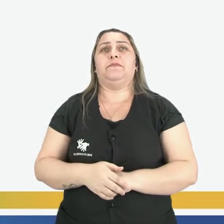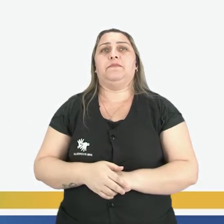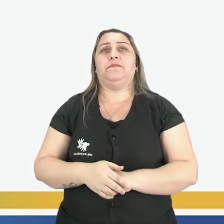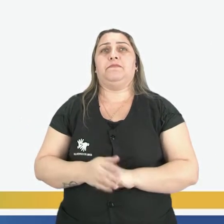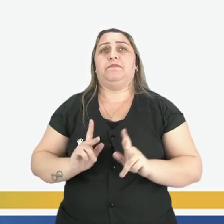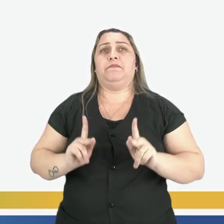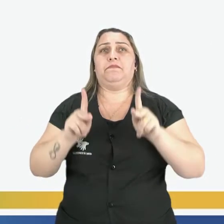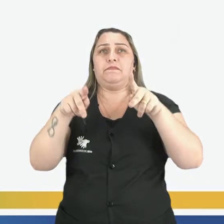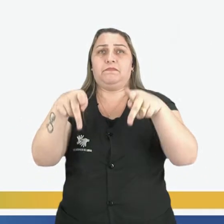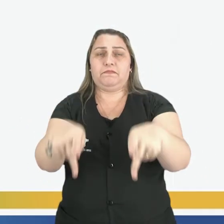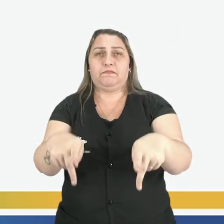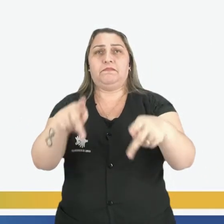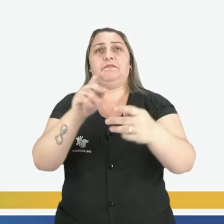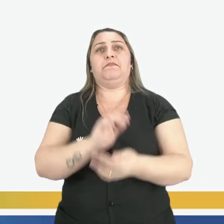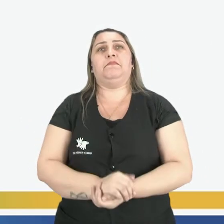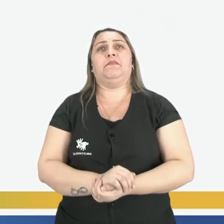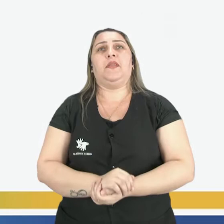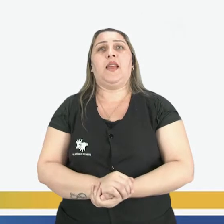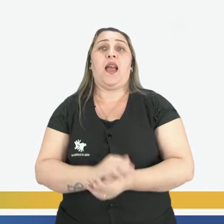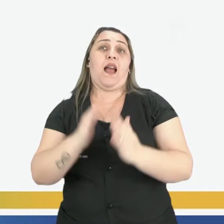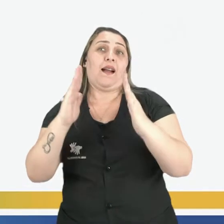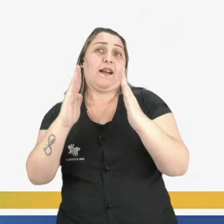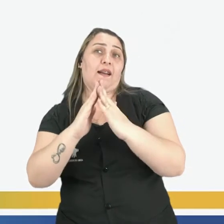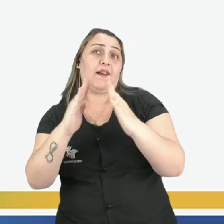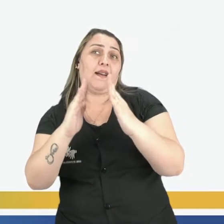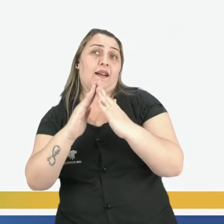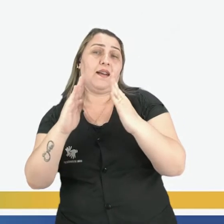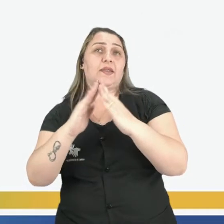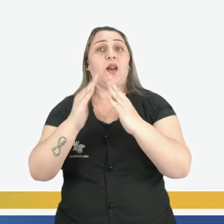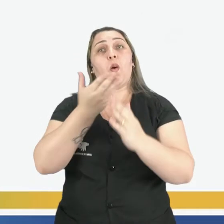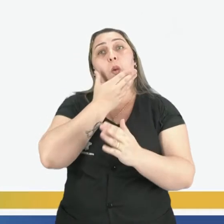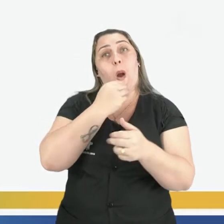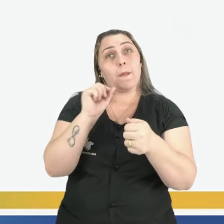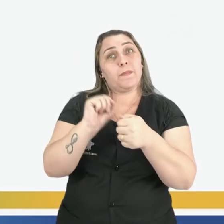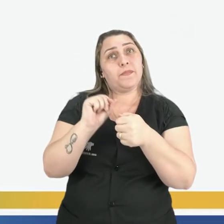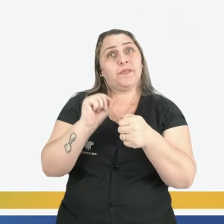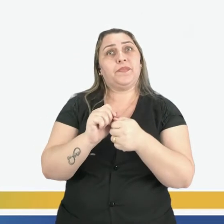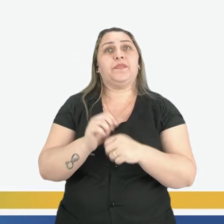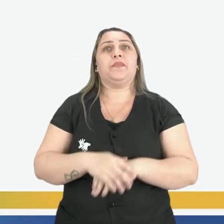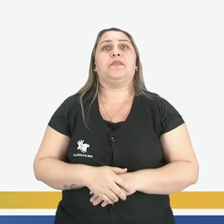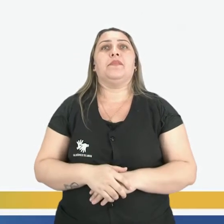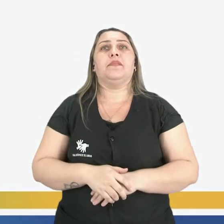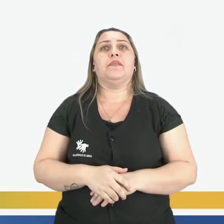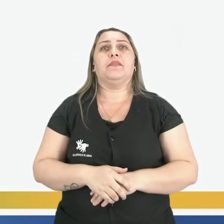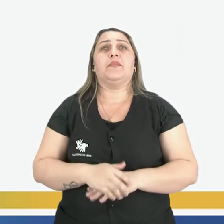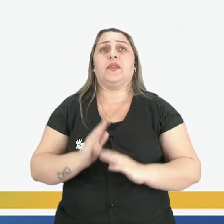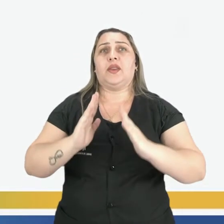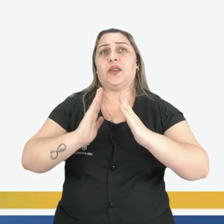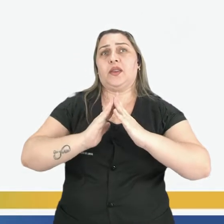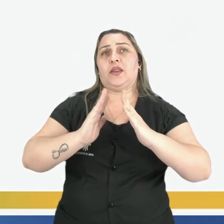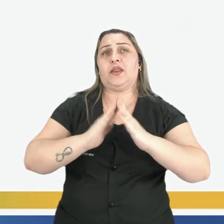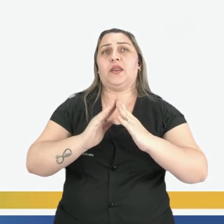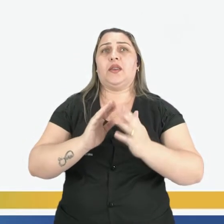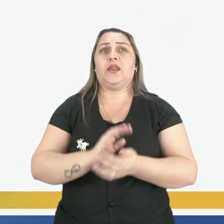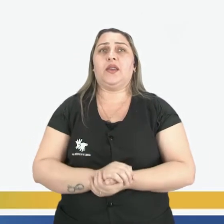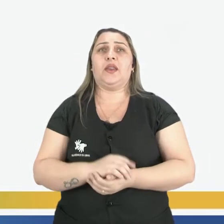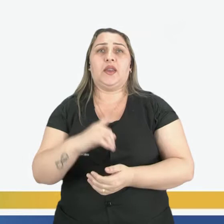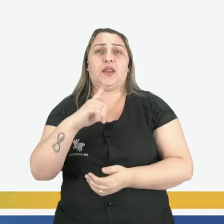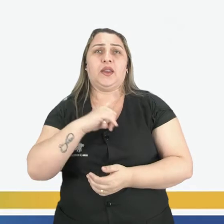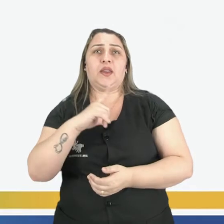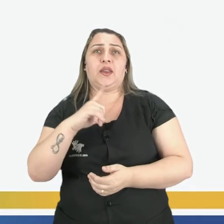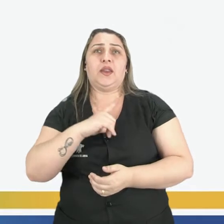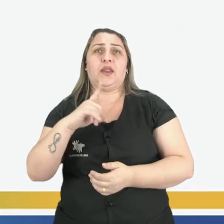a ponte, as casas, mais casas e